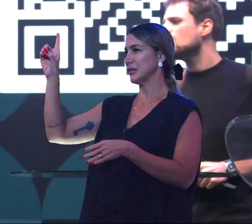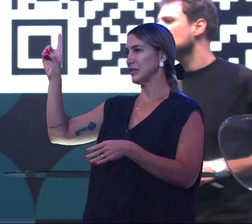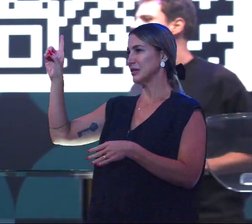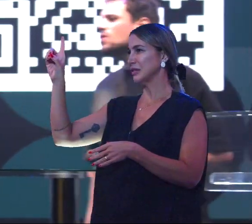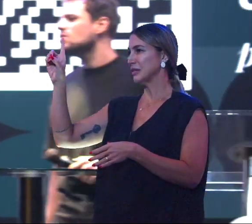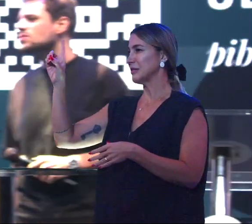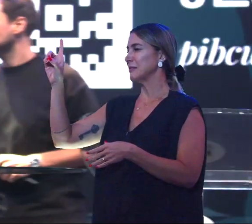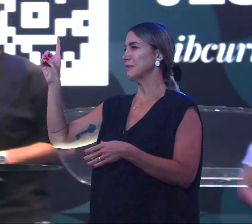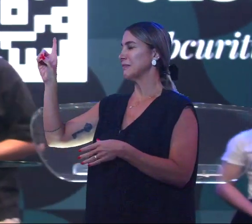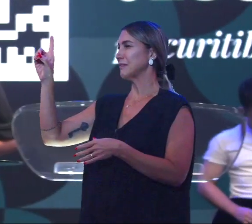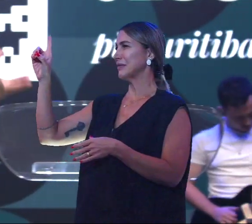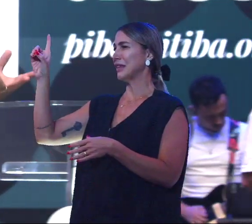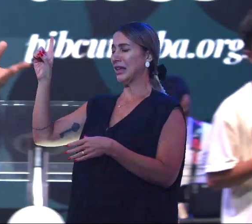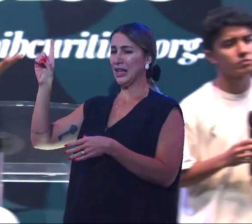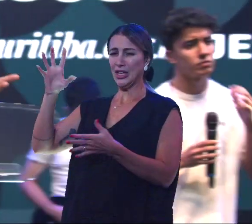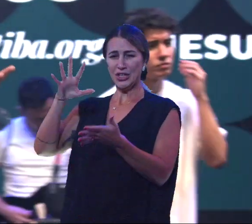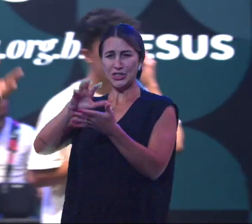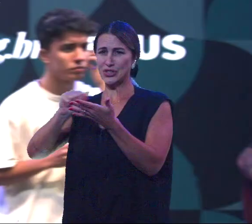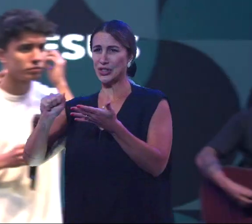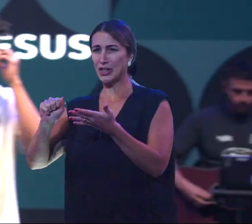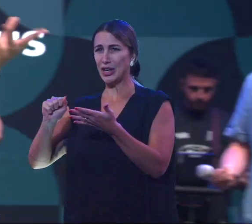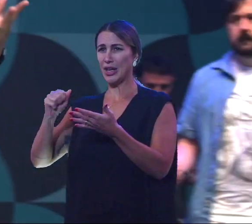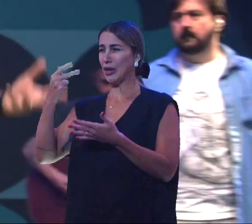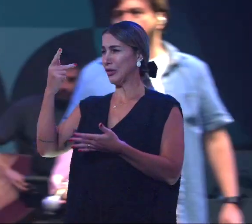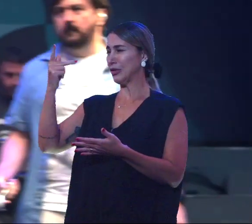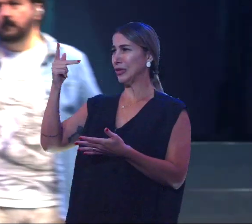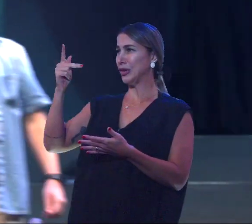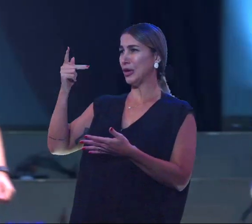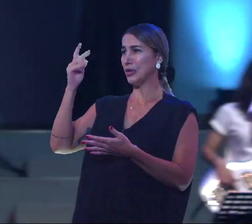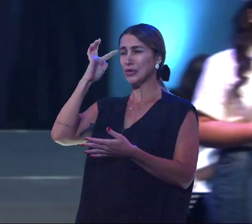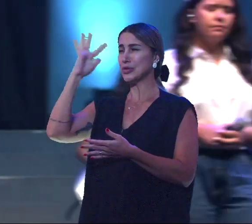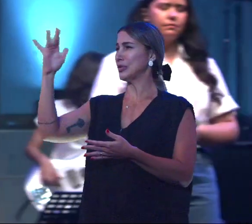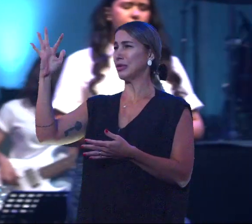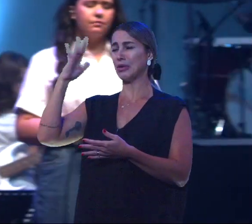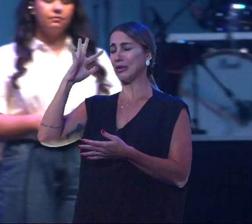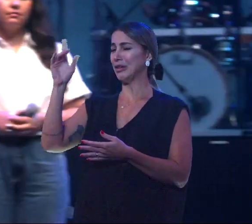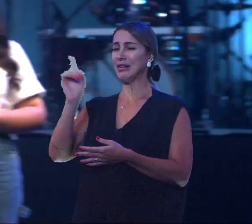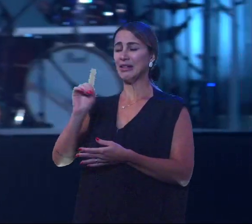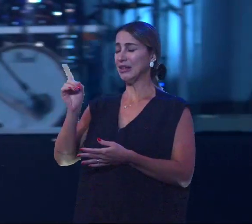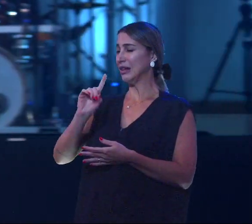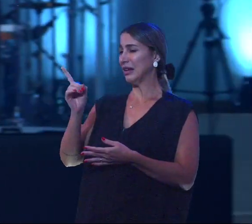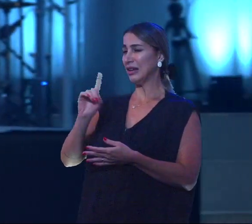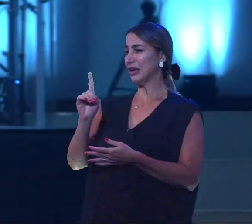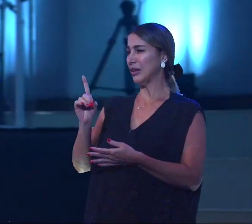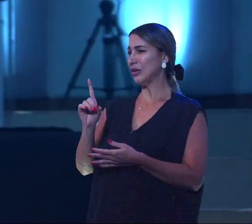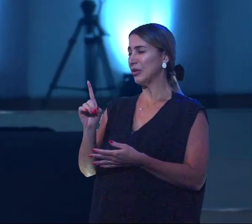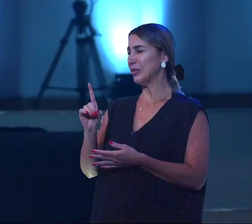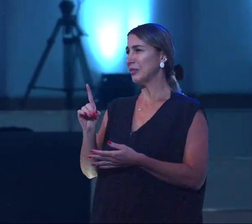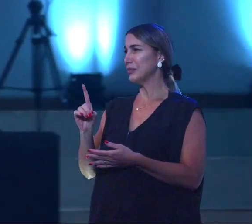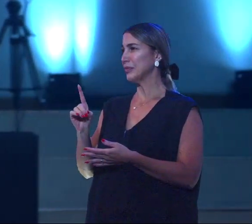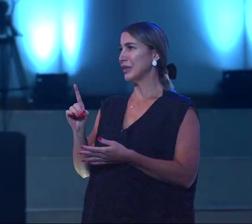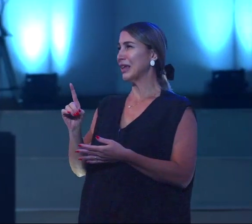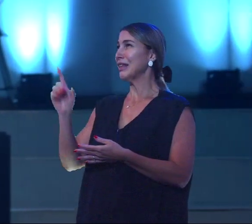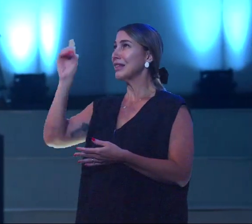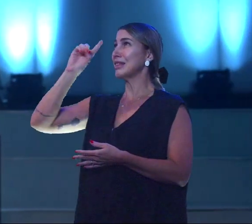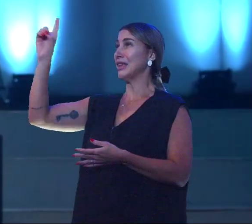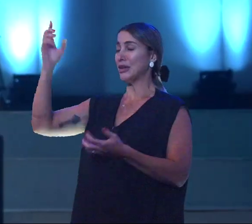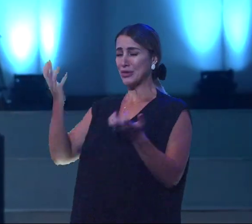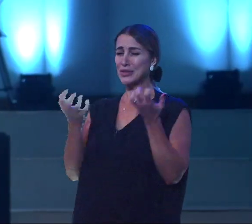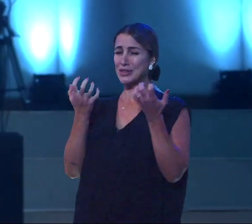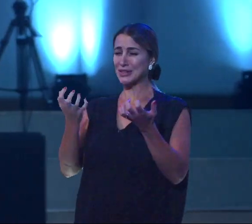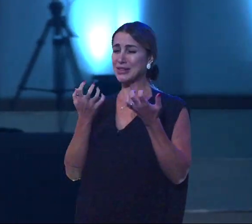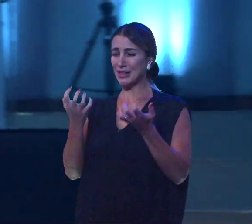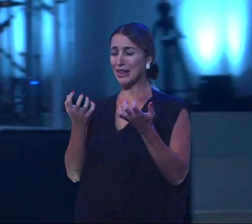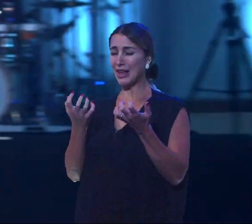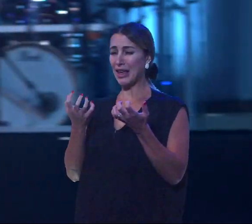que quer e tem alegria em realizar os sonhos dos seus filhos. O que o pai mais quer, o que um pai mais quer é poder realizar os desejos dos seus